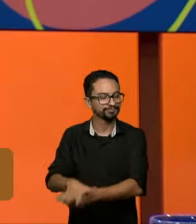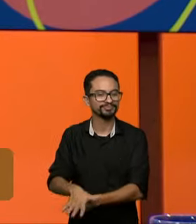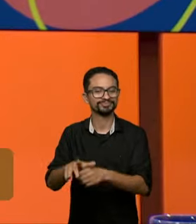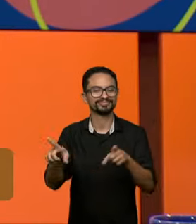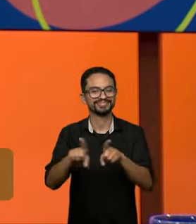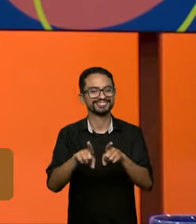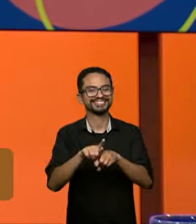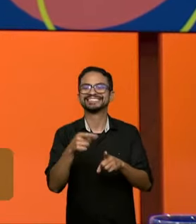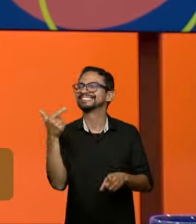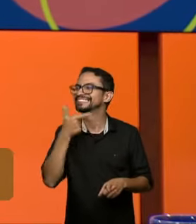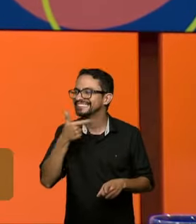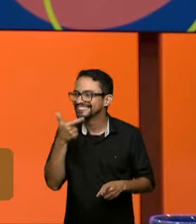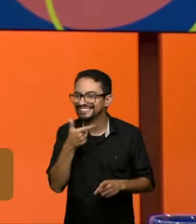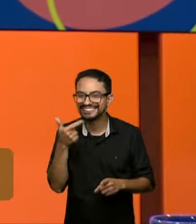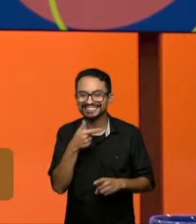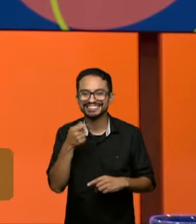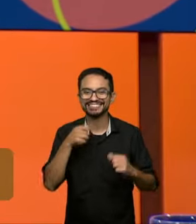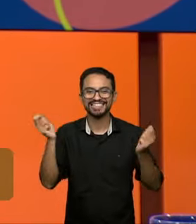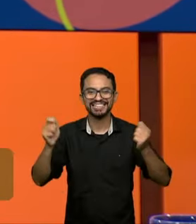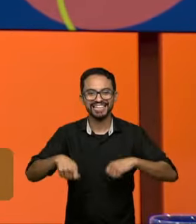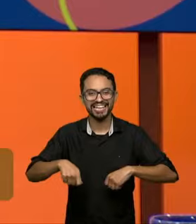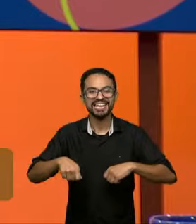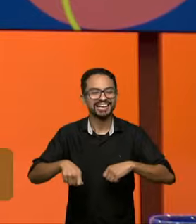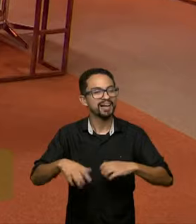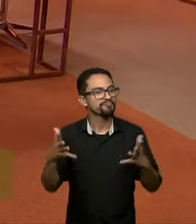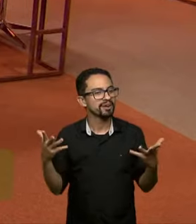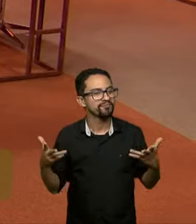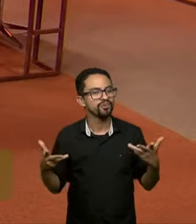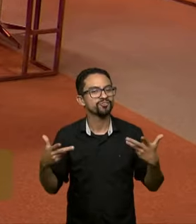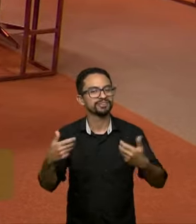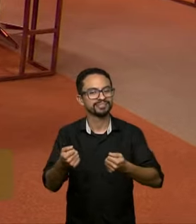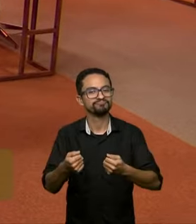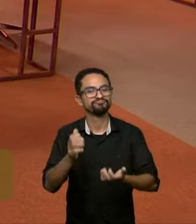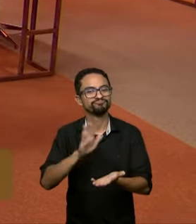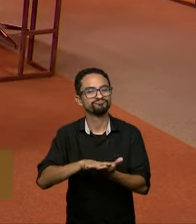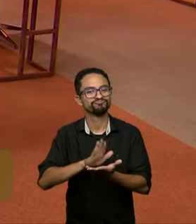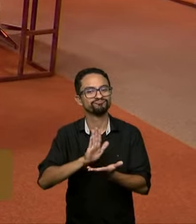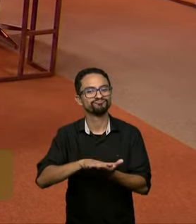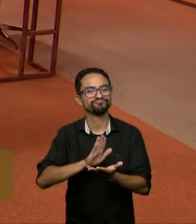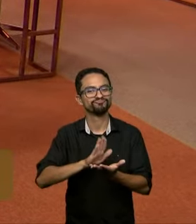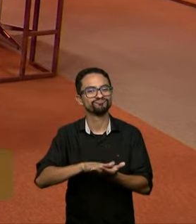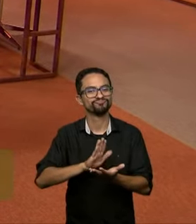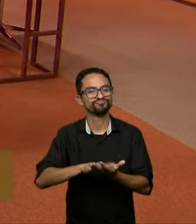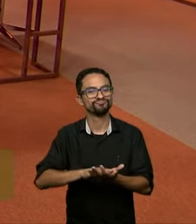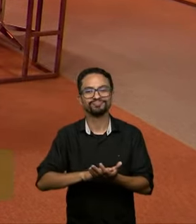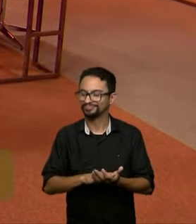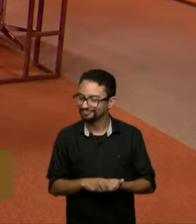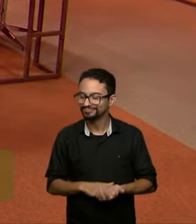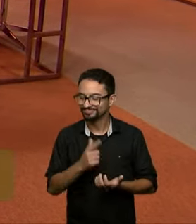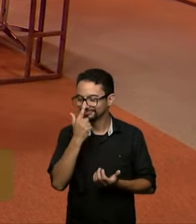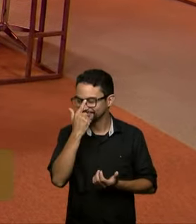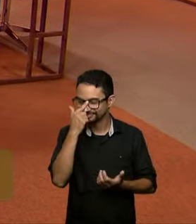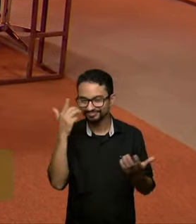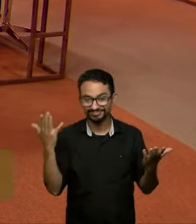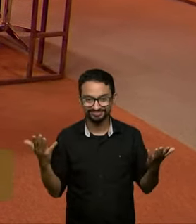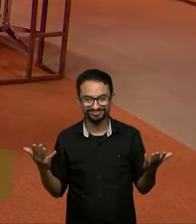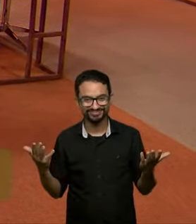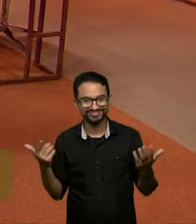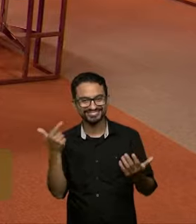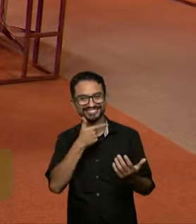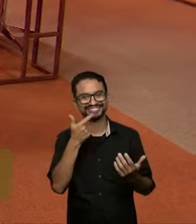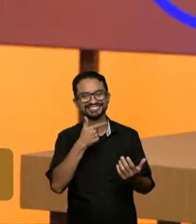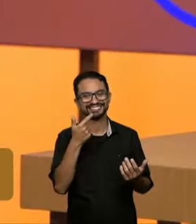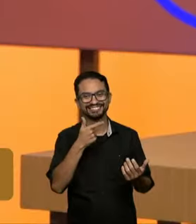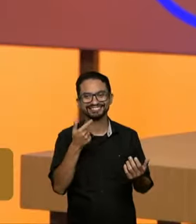um fenômeno, ela já tem uma voz extraordinária. Do... Ela é demais, cara. Isso aí tira onda e tudo, e... né? Vai de bobeira.